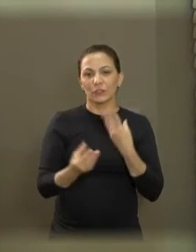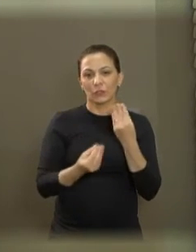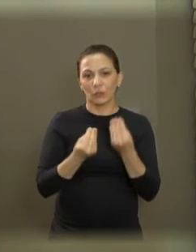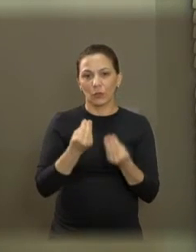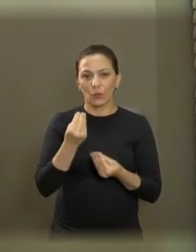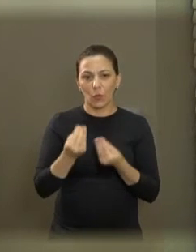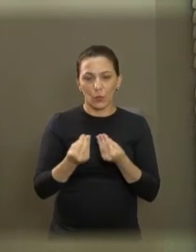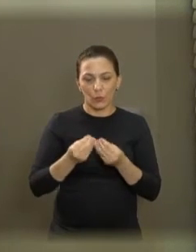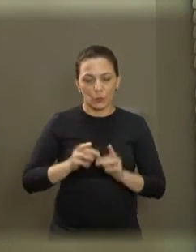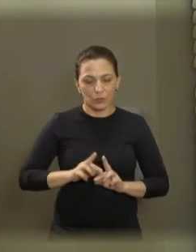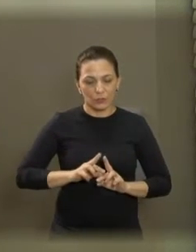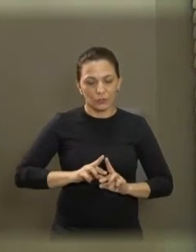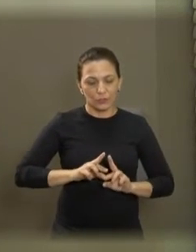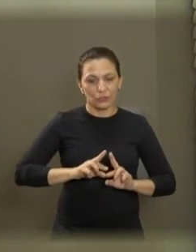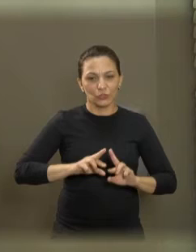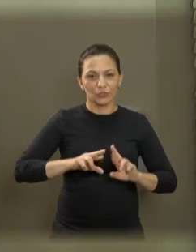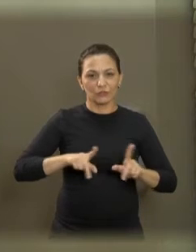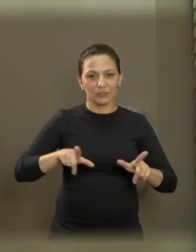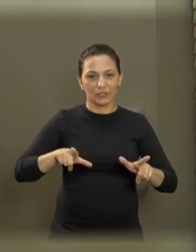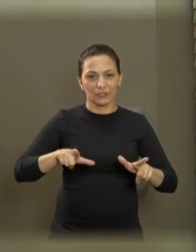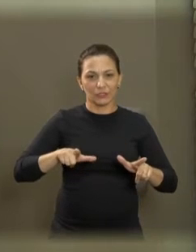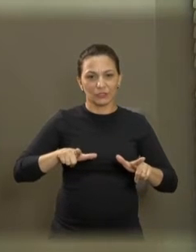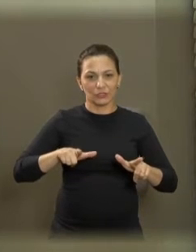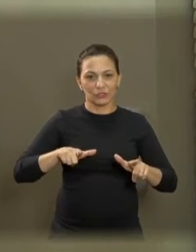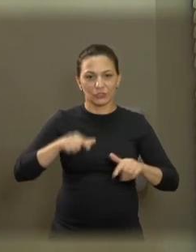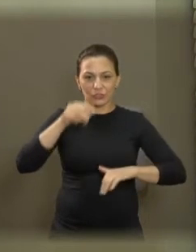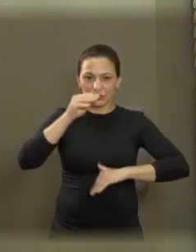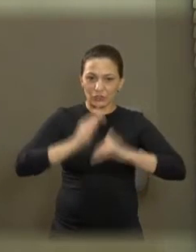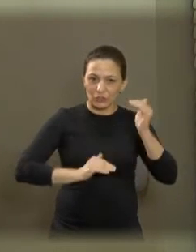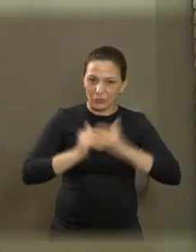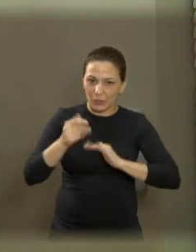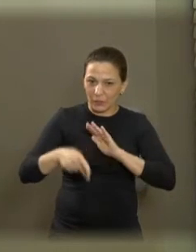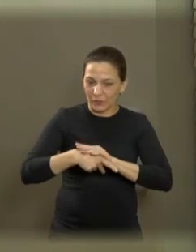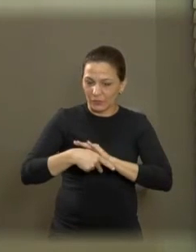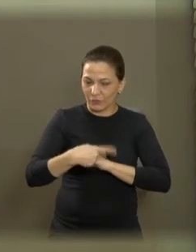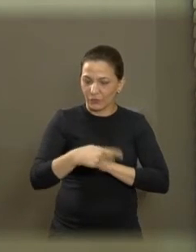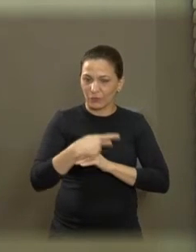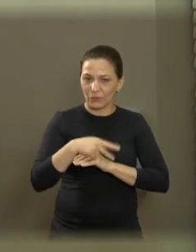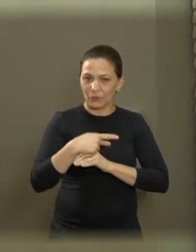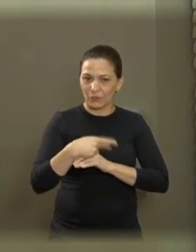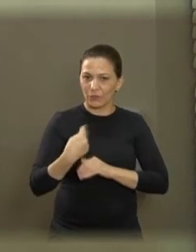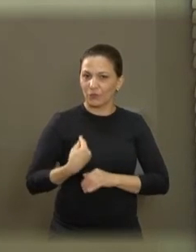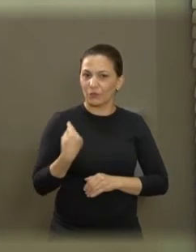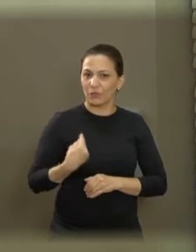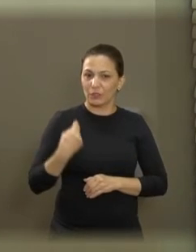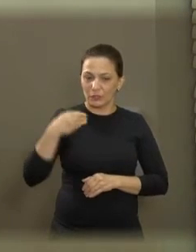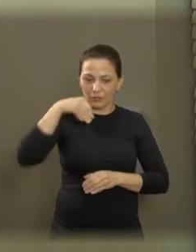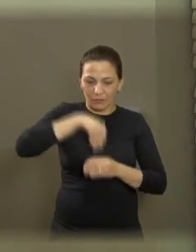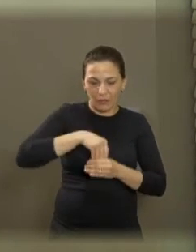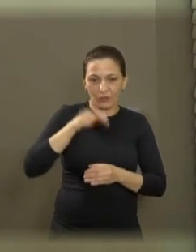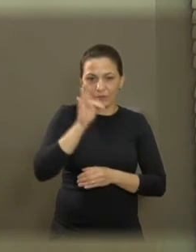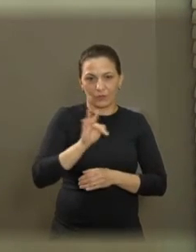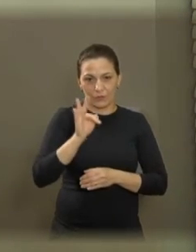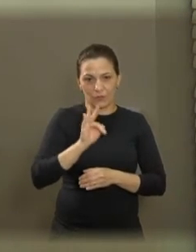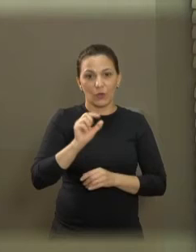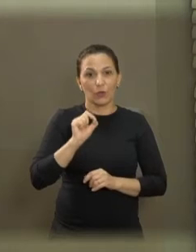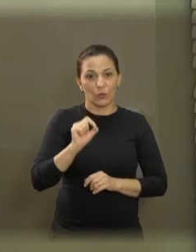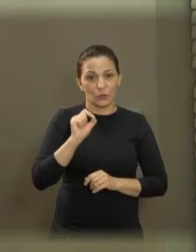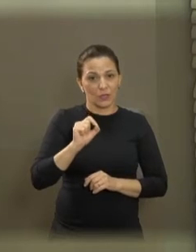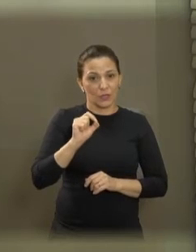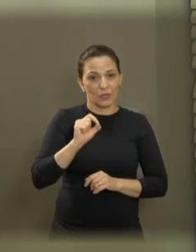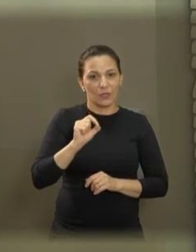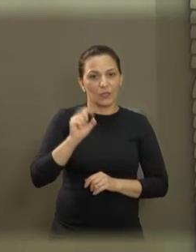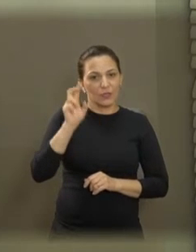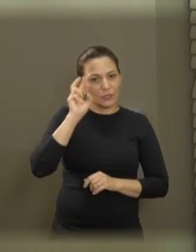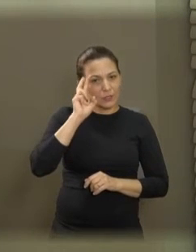essa diversidade de atividades do professor na faculdade. E eu destaco a chefia do Departamento de